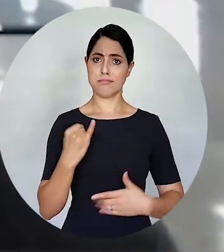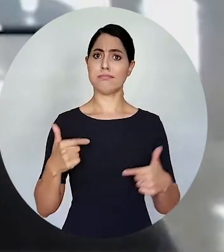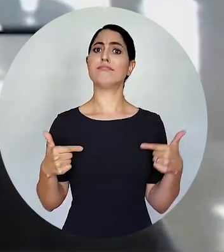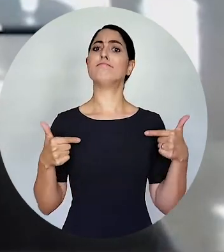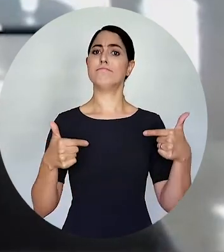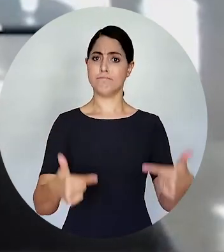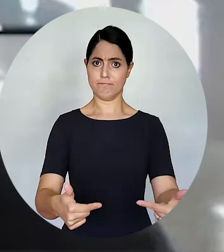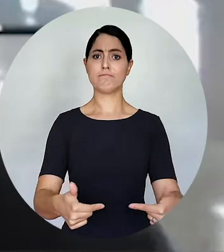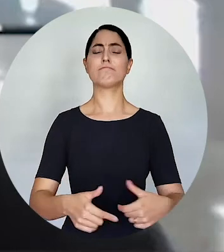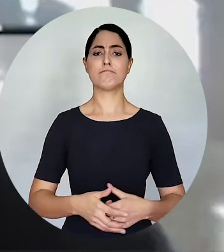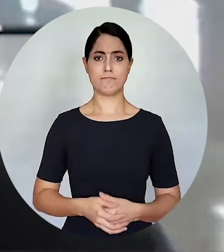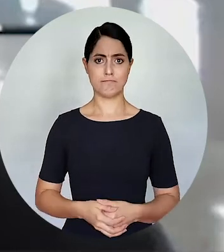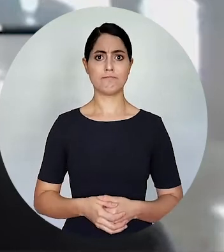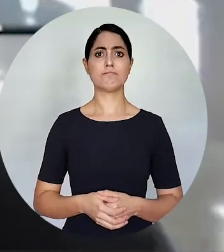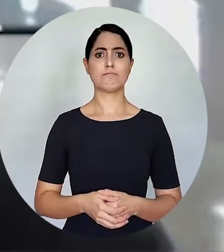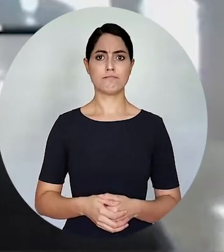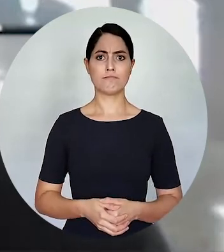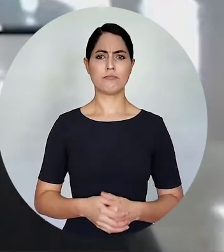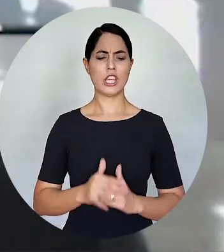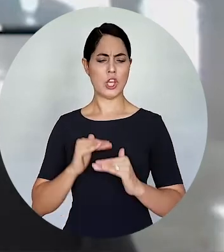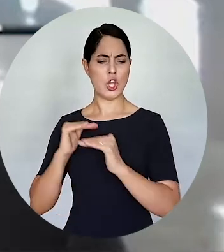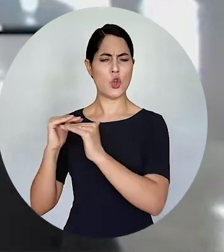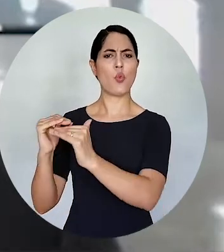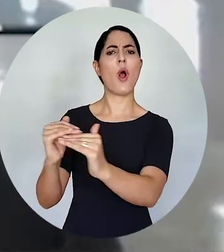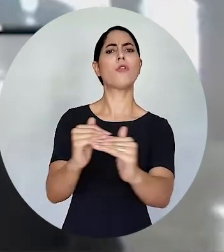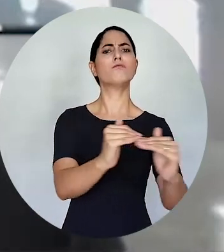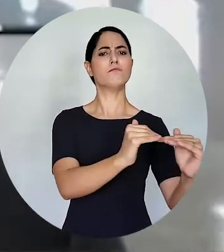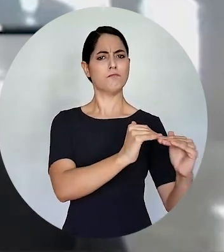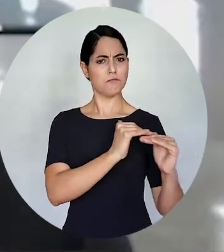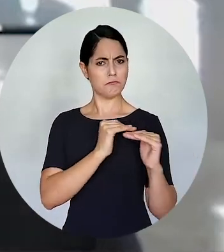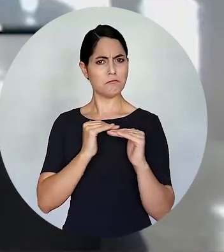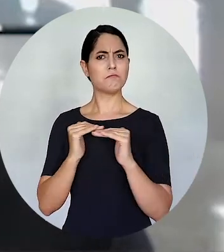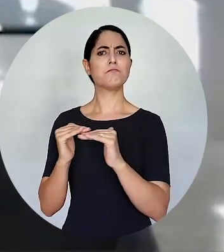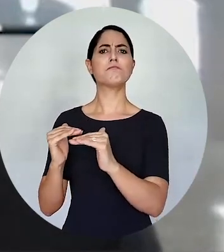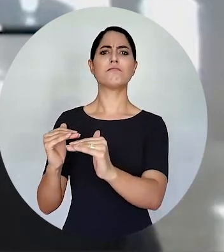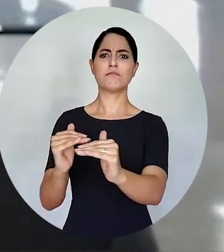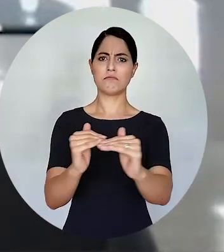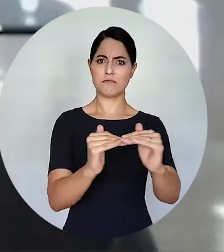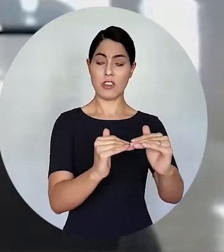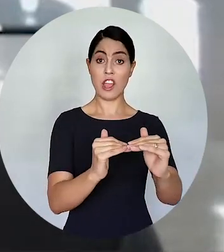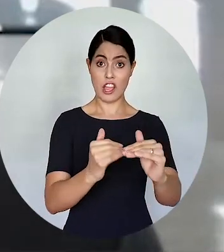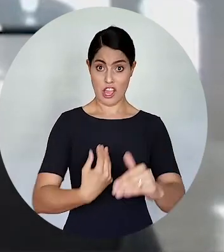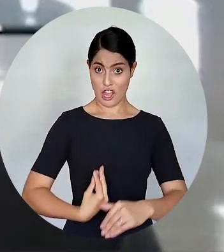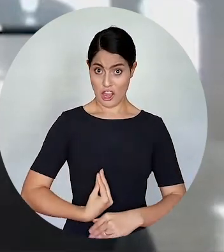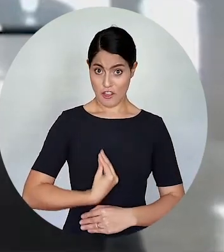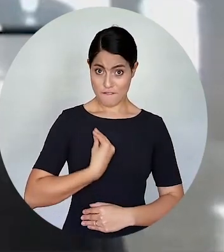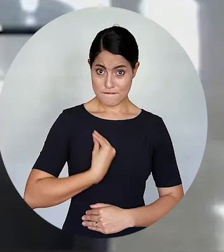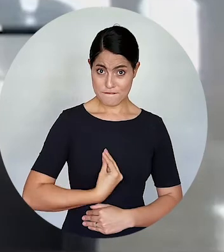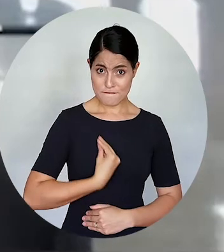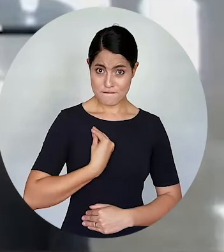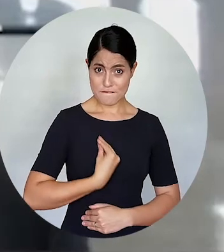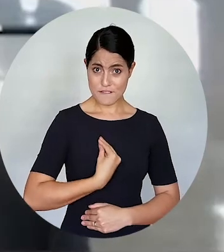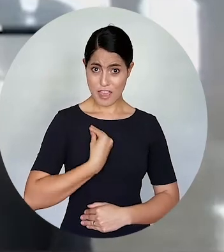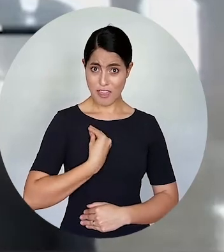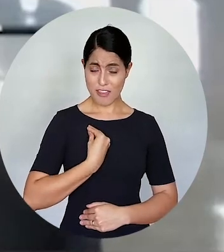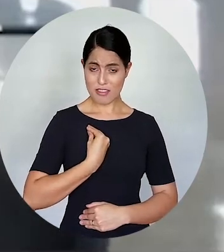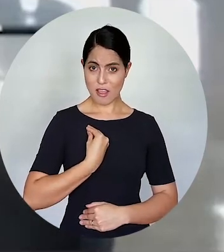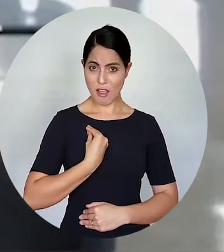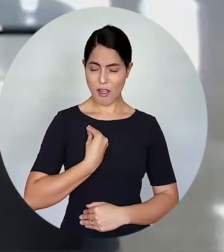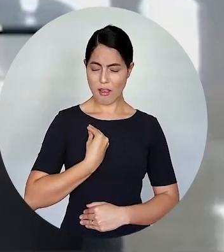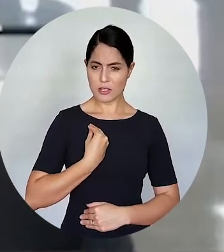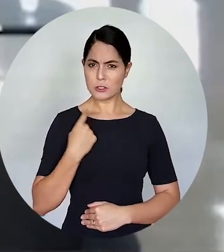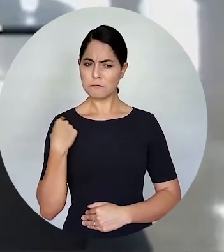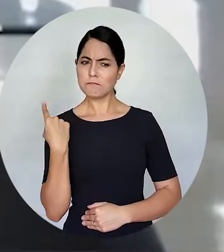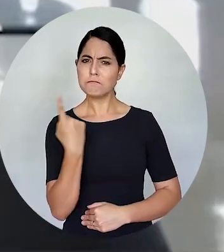advocacia exerce um papel fundamental nessa batalha. Somos iguais. O mistério da